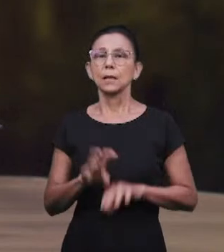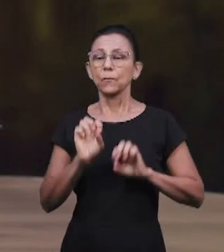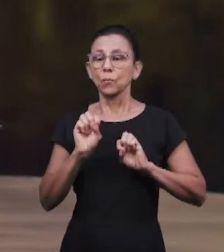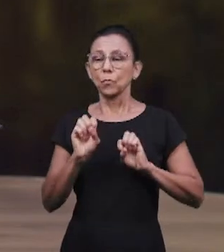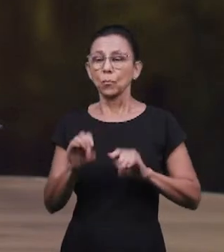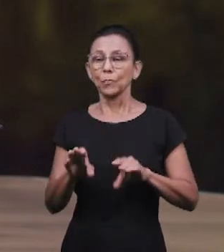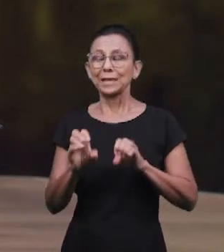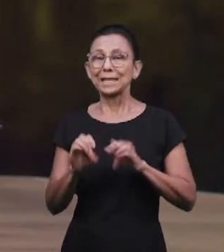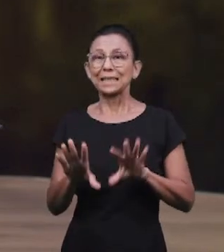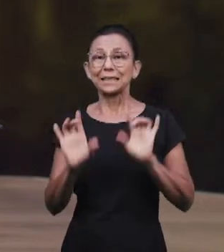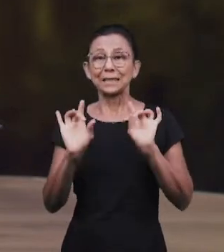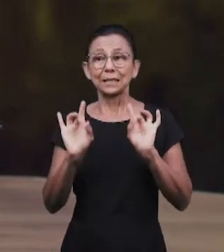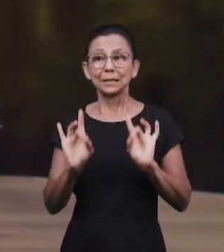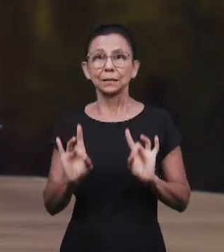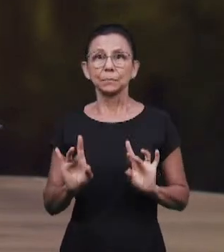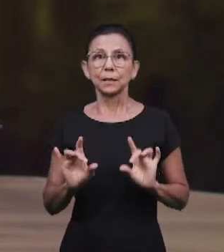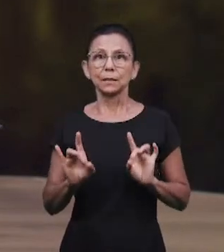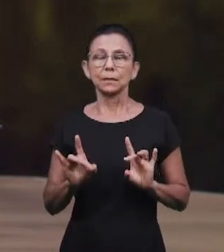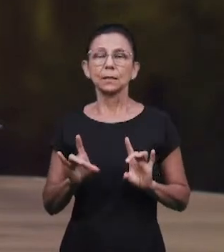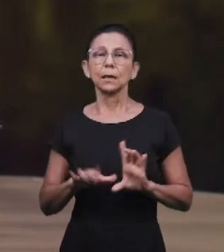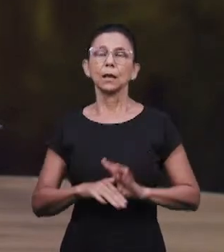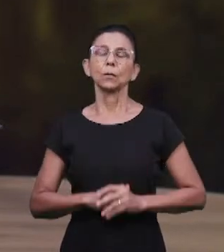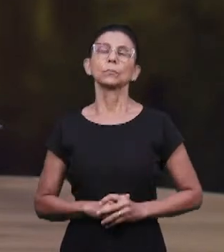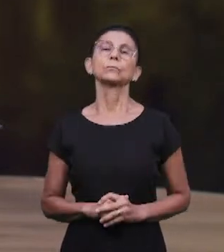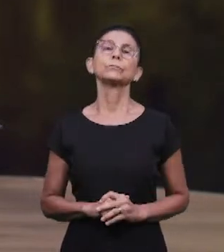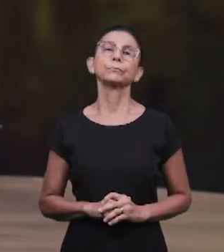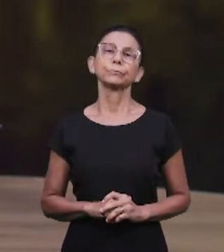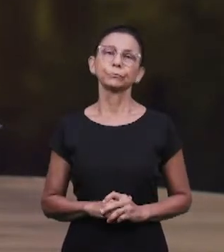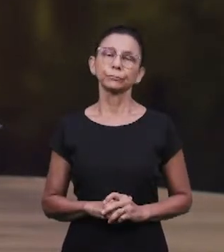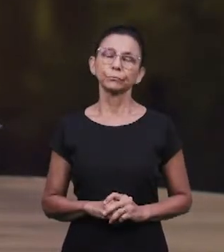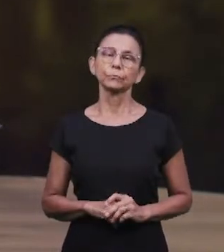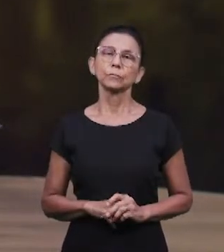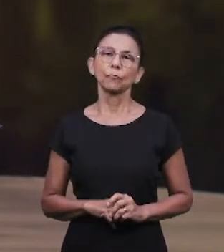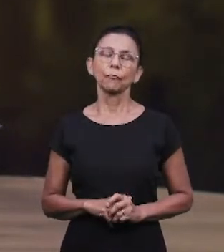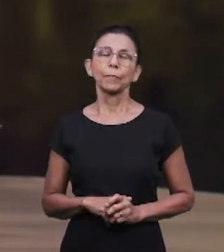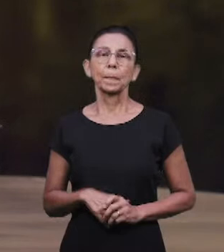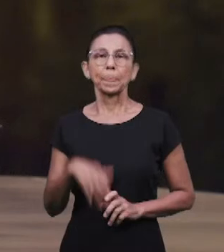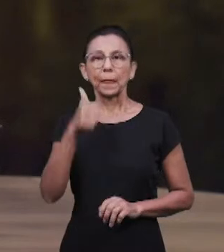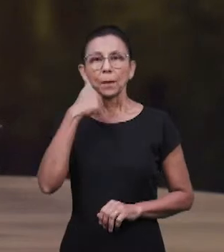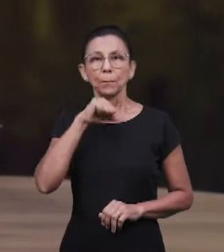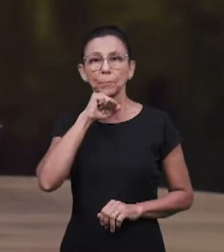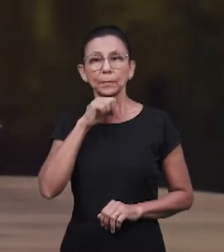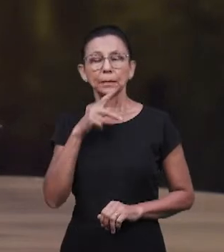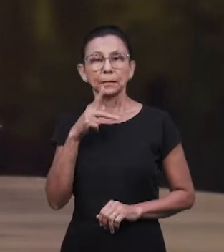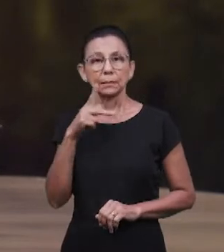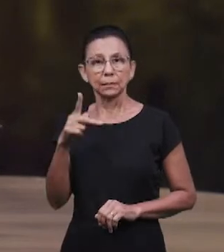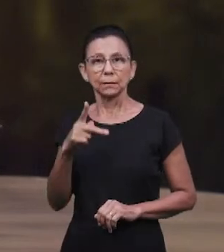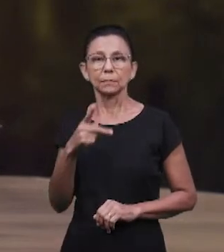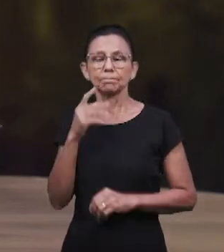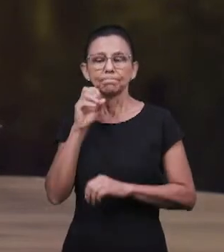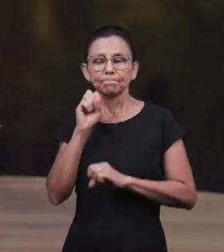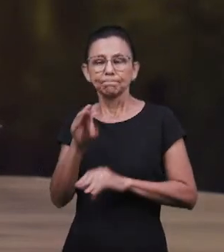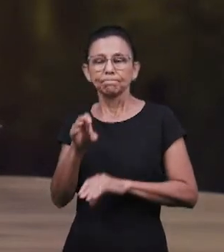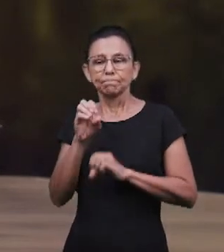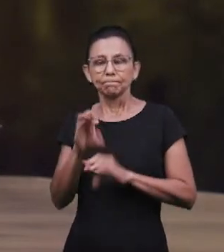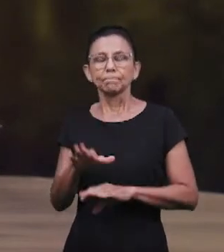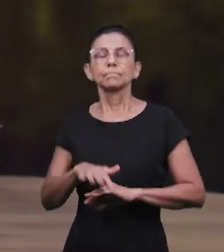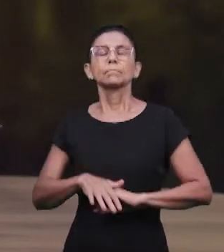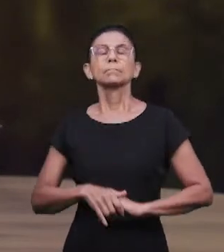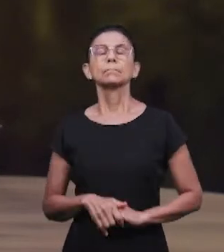bem educado antes de ir para essas casas. De forma, quando ele ficou